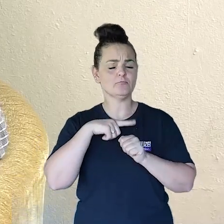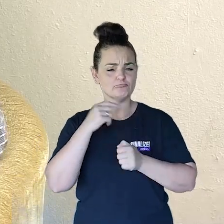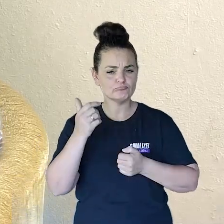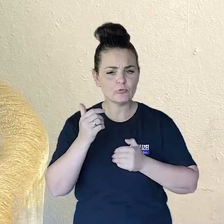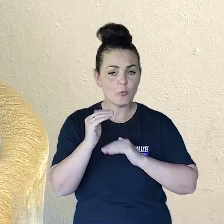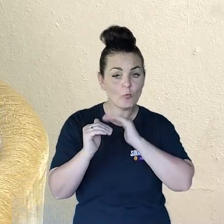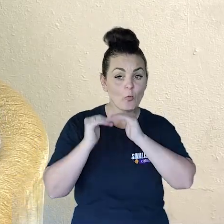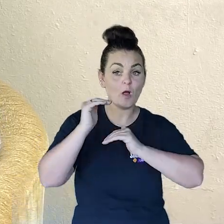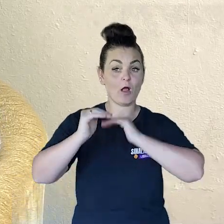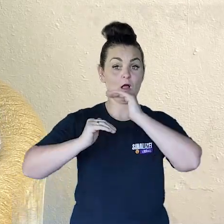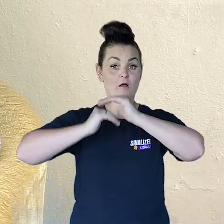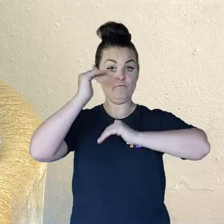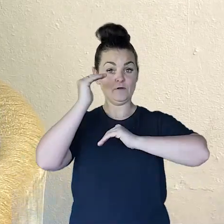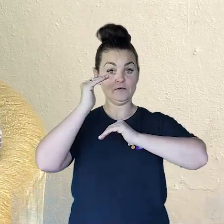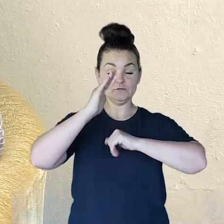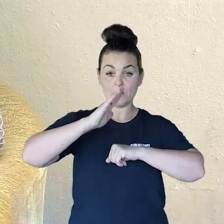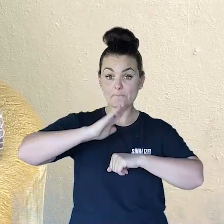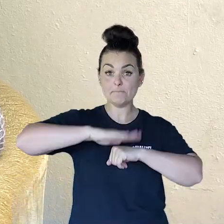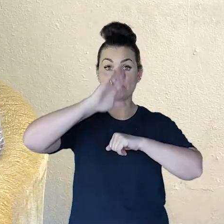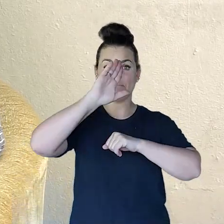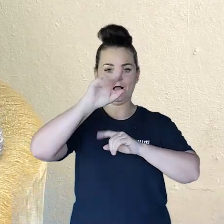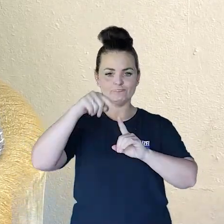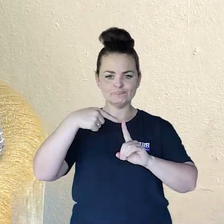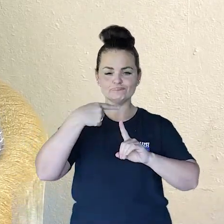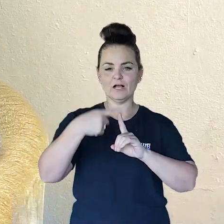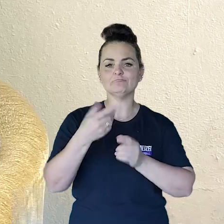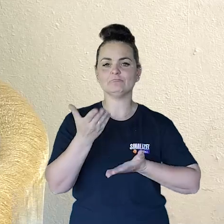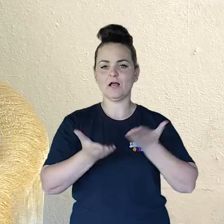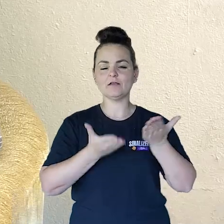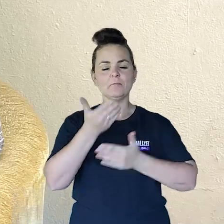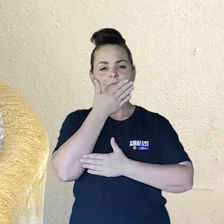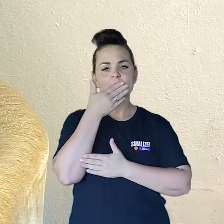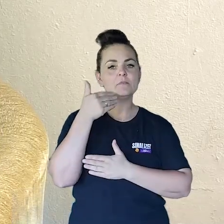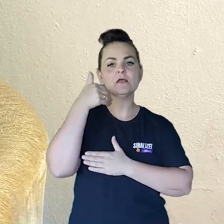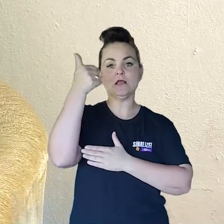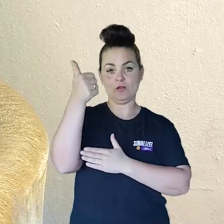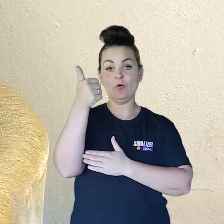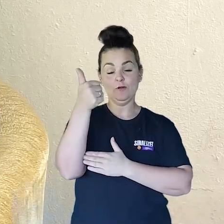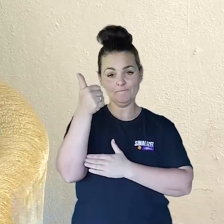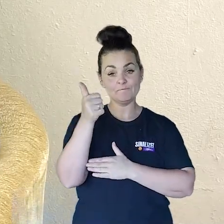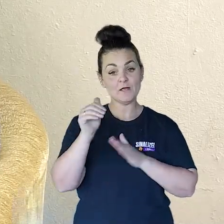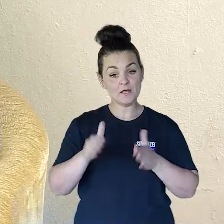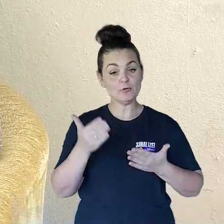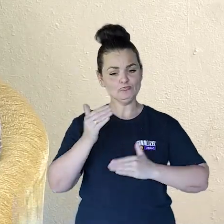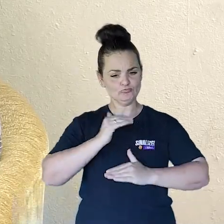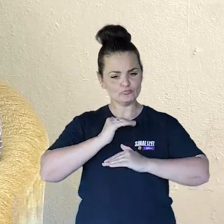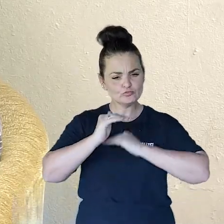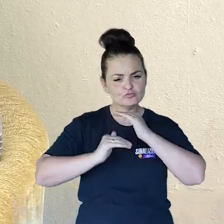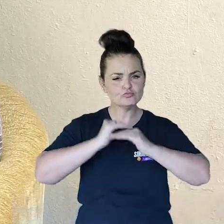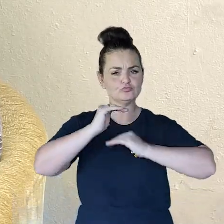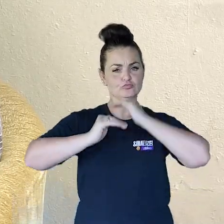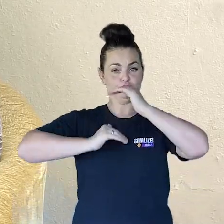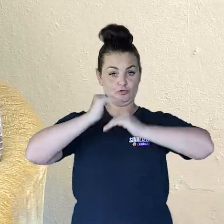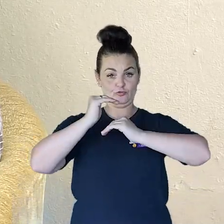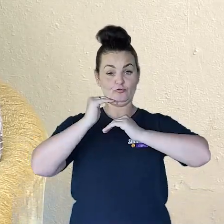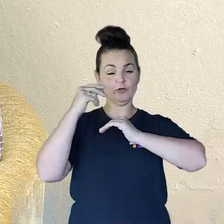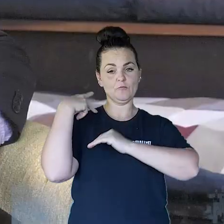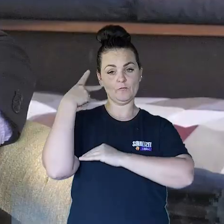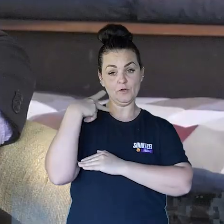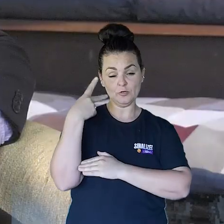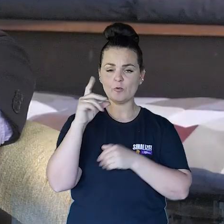atendimentos a essas pessoas. Então, acredito que isso é o que me norteia a desenvolver a minha atuação